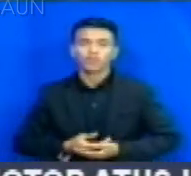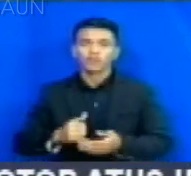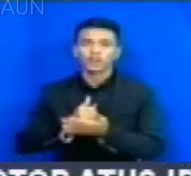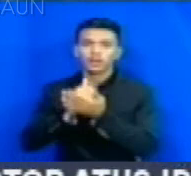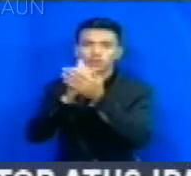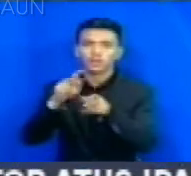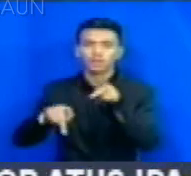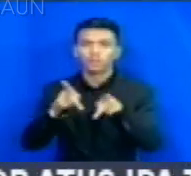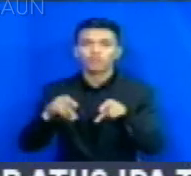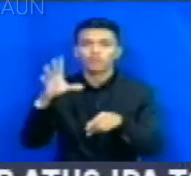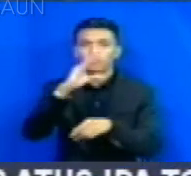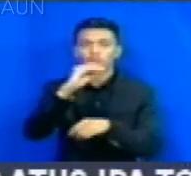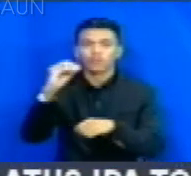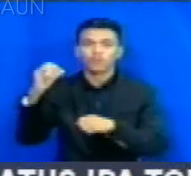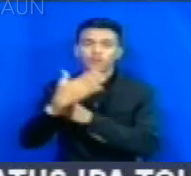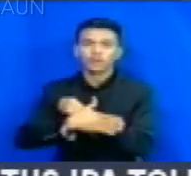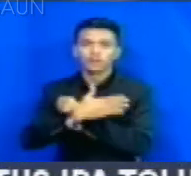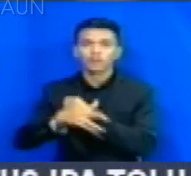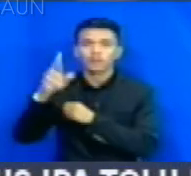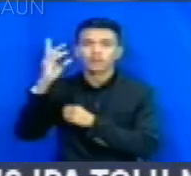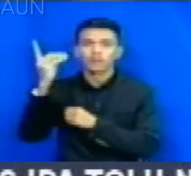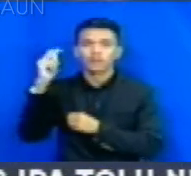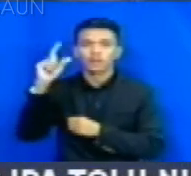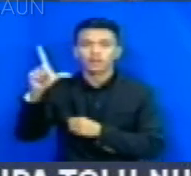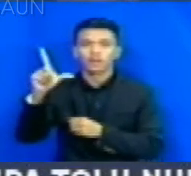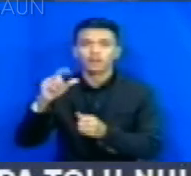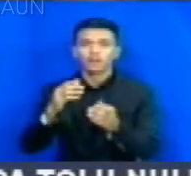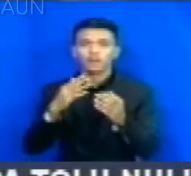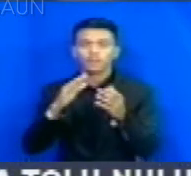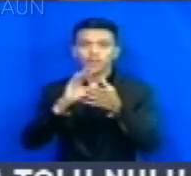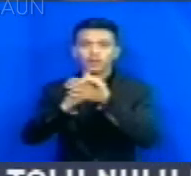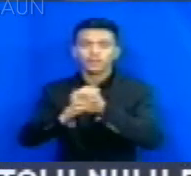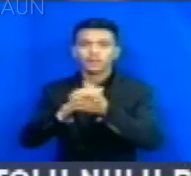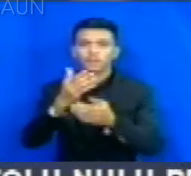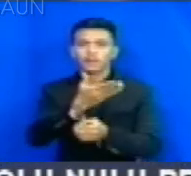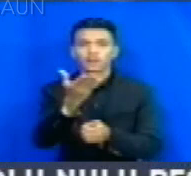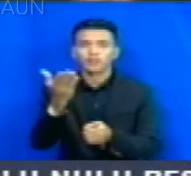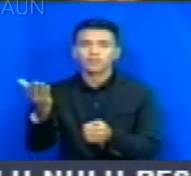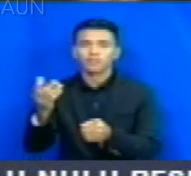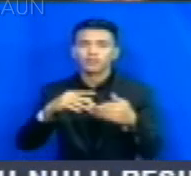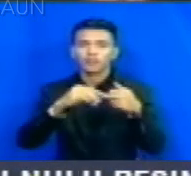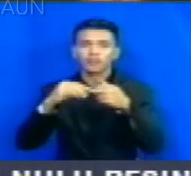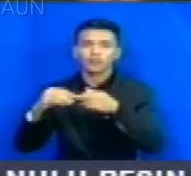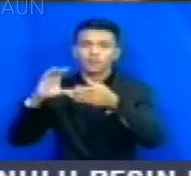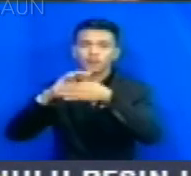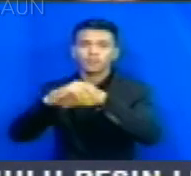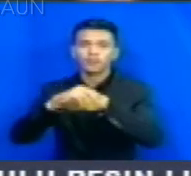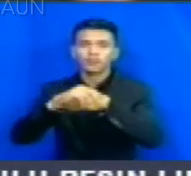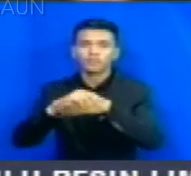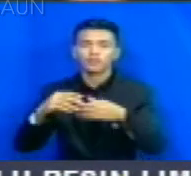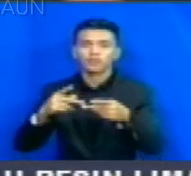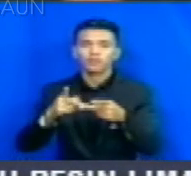o povo na nação RDTL. Parabéns, Itabot Sira, mas lhe lumos parabéns para a família